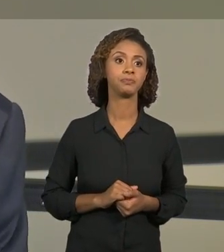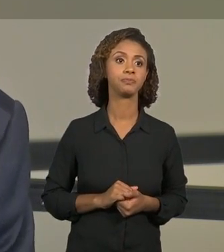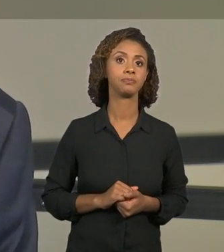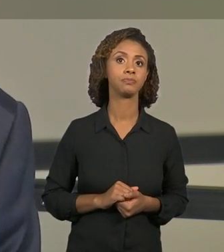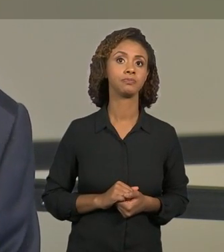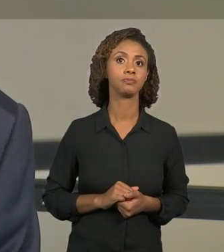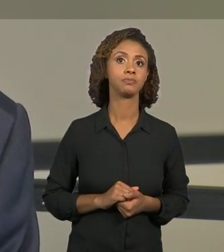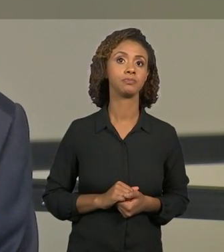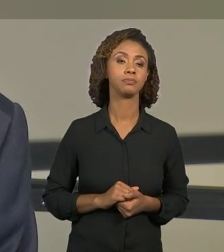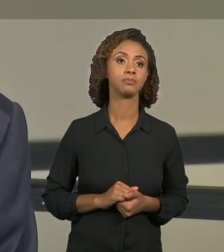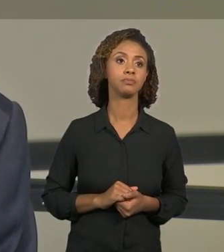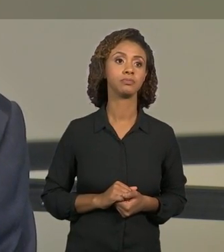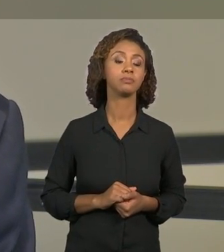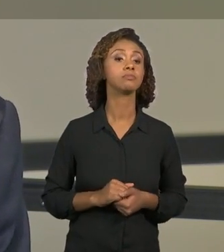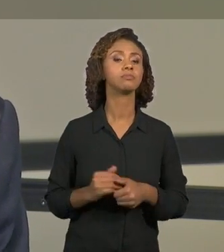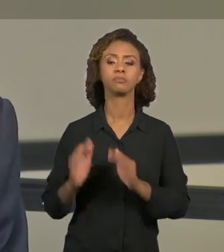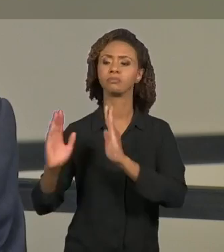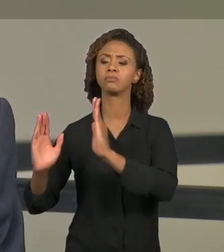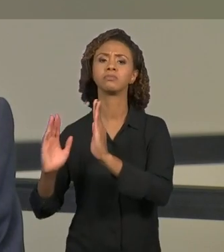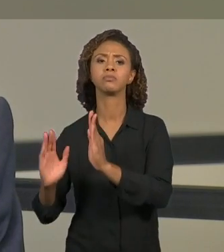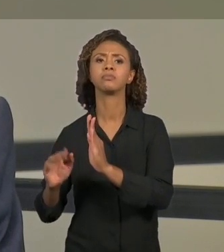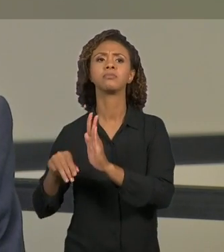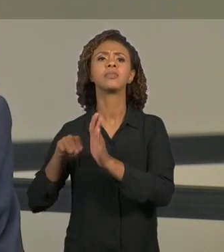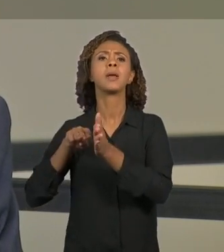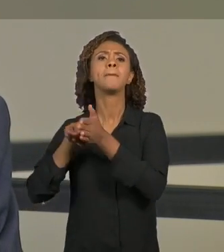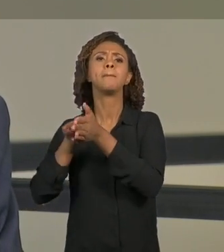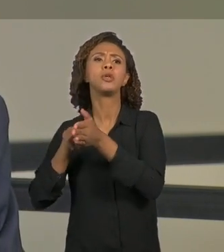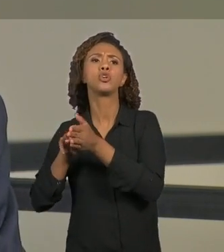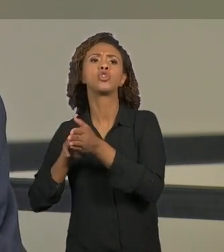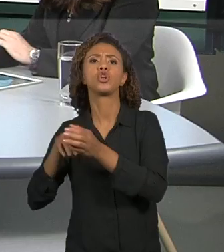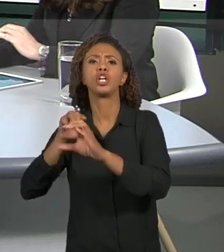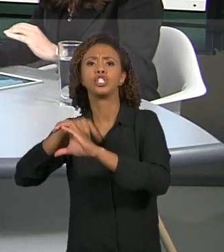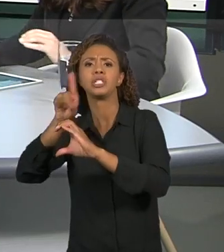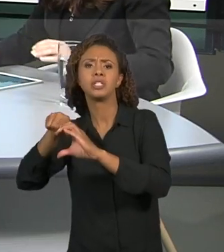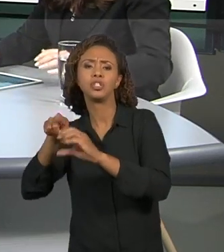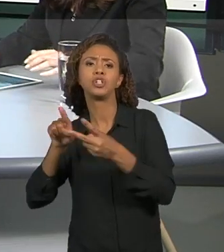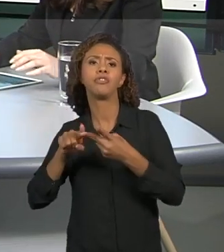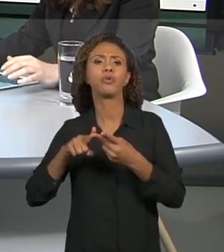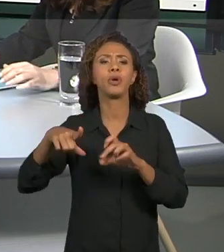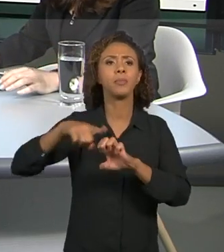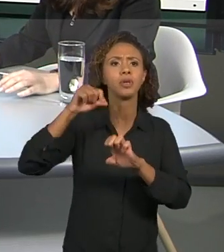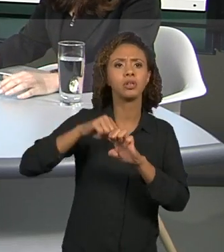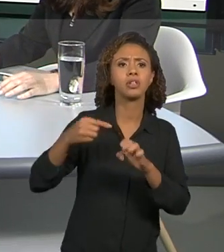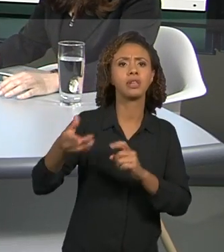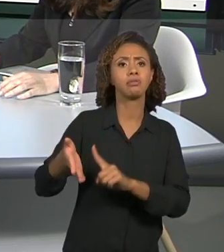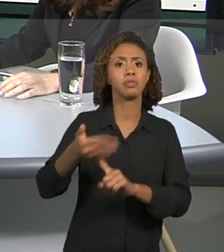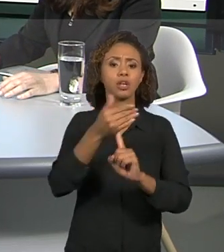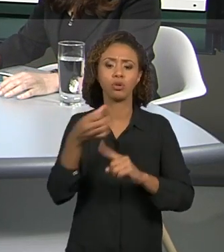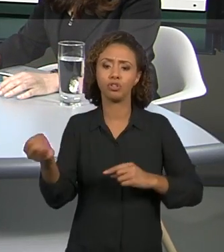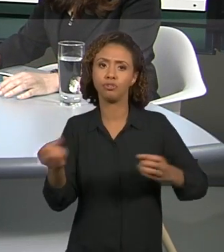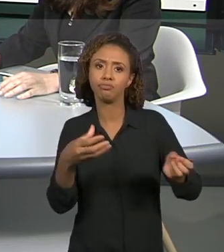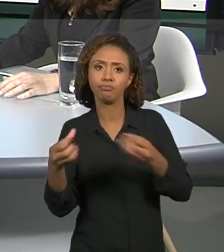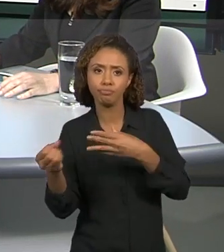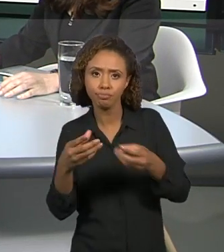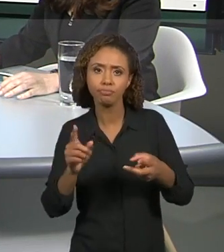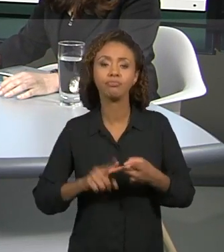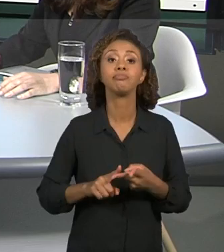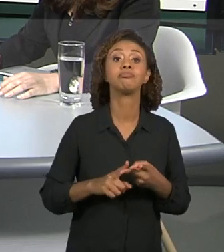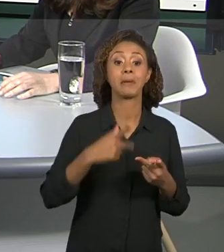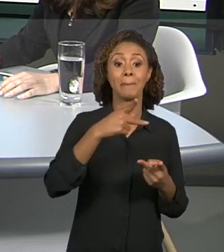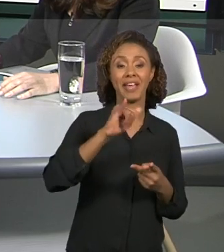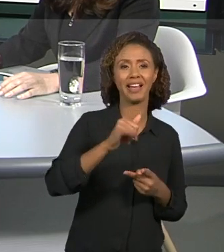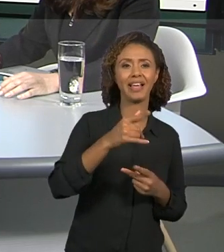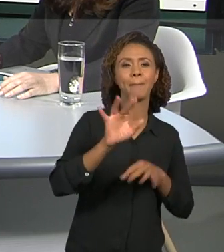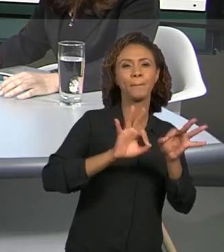os módulos de metodologia científica empreendedorismo inovação tecnológica projeto